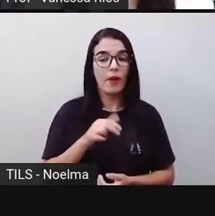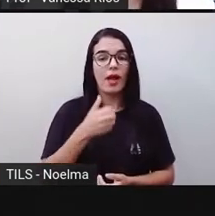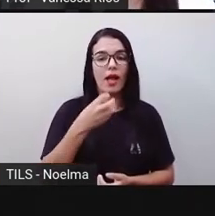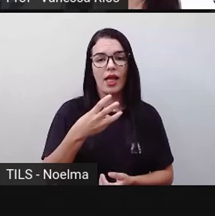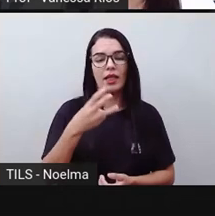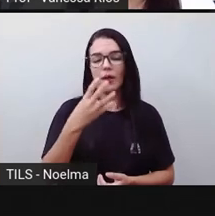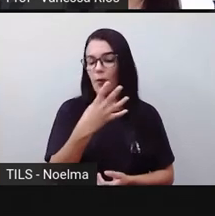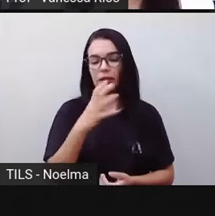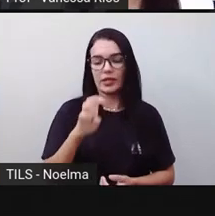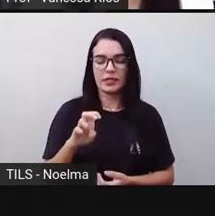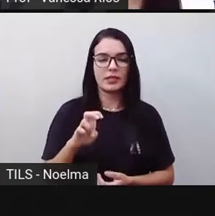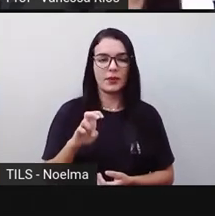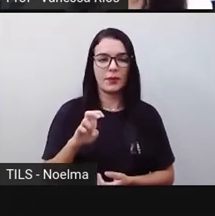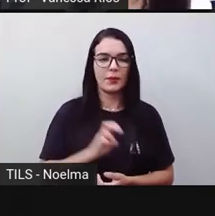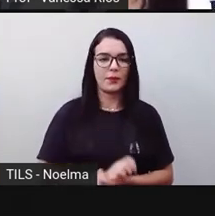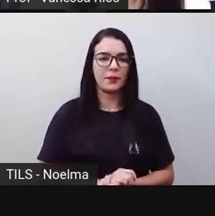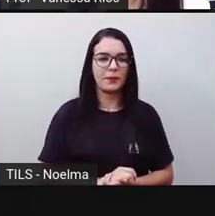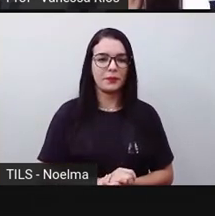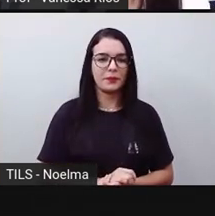a